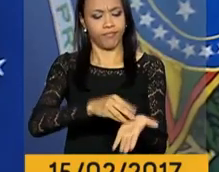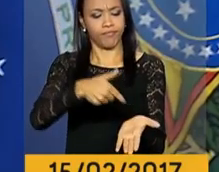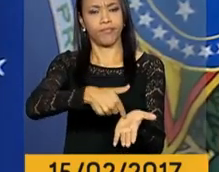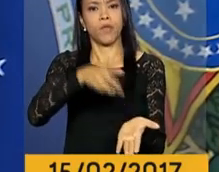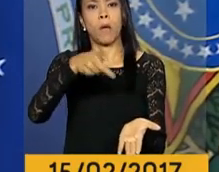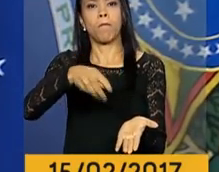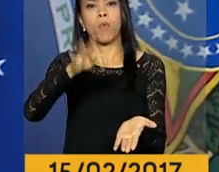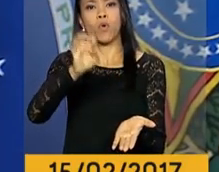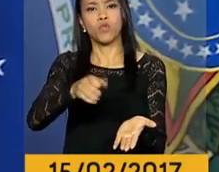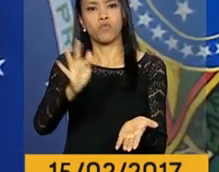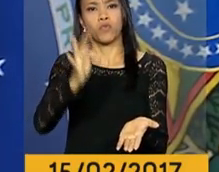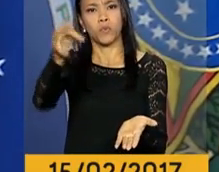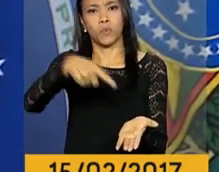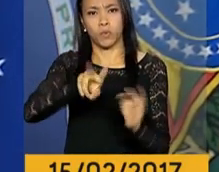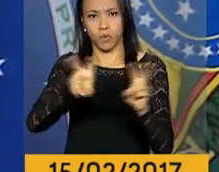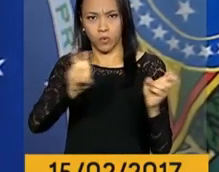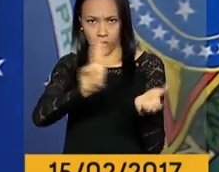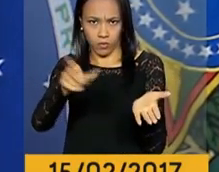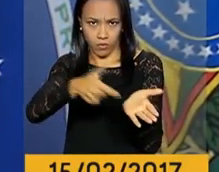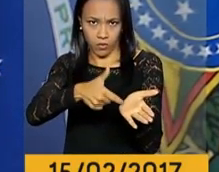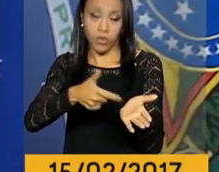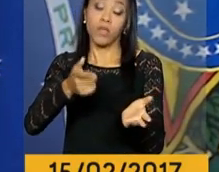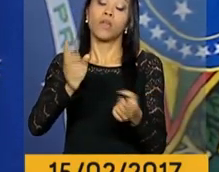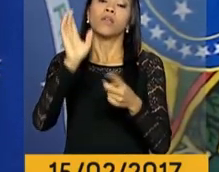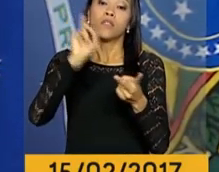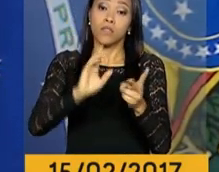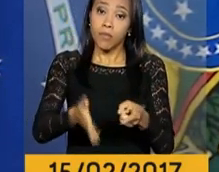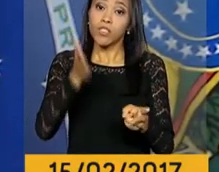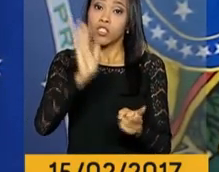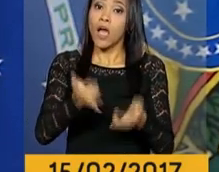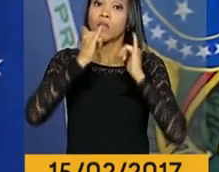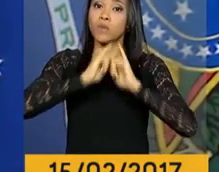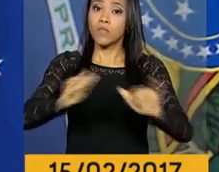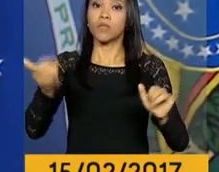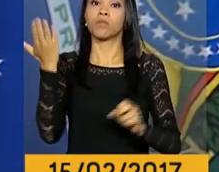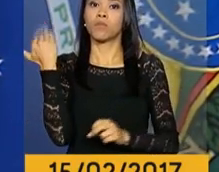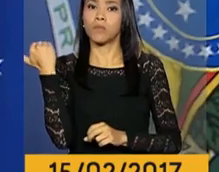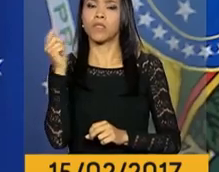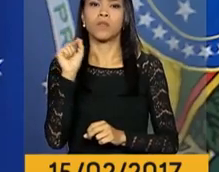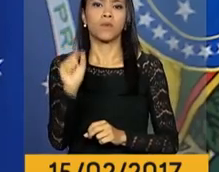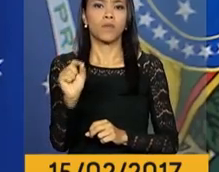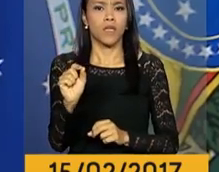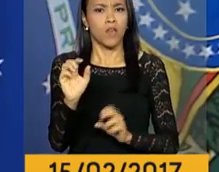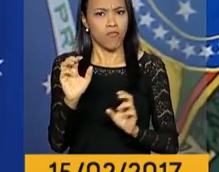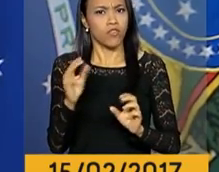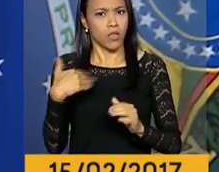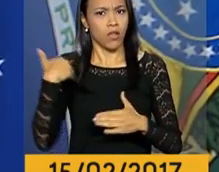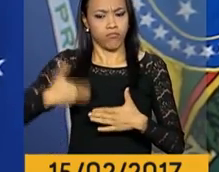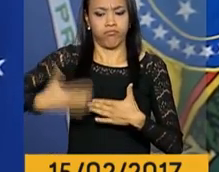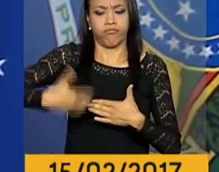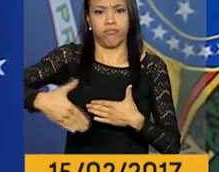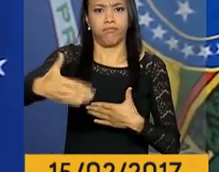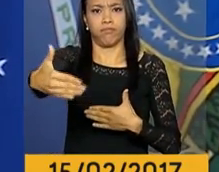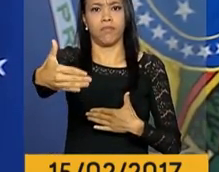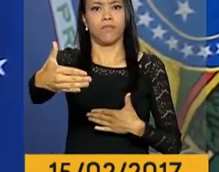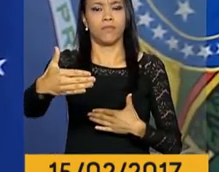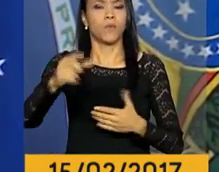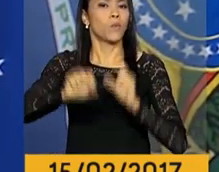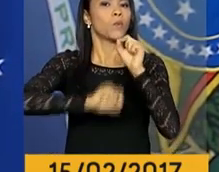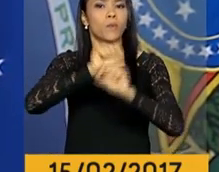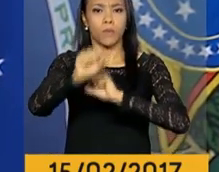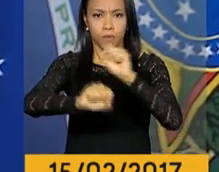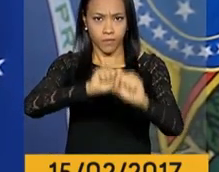consolidaram e outras, que também anunciamos no passado, já estão em em fortíssimo andamento, não é? A